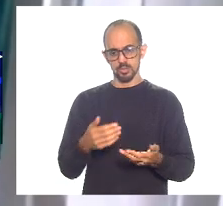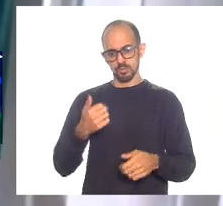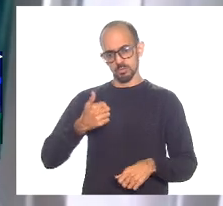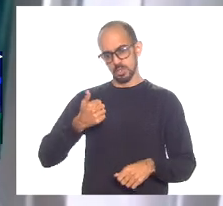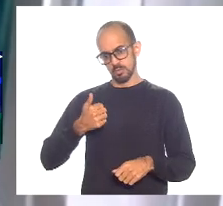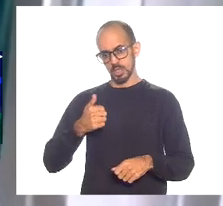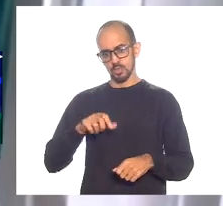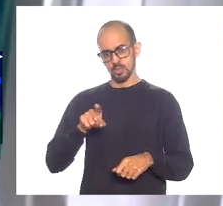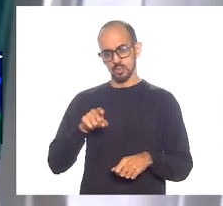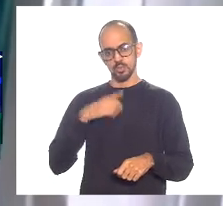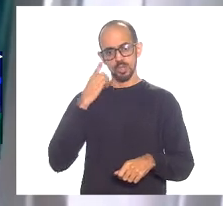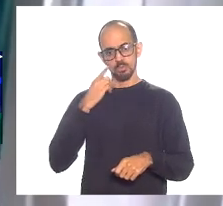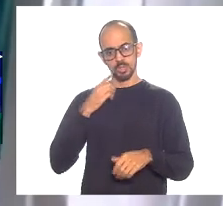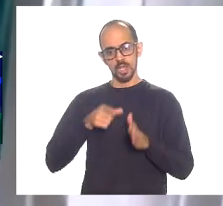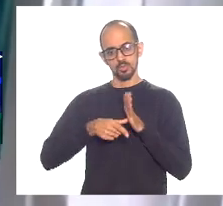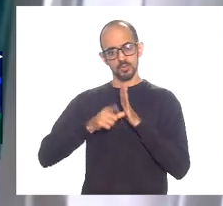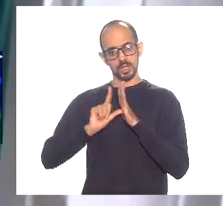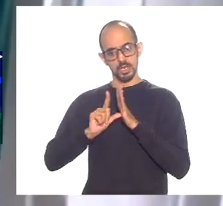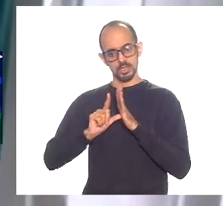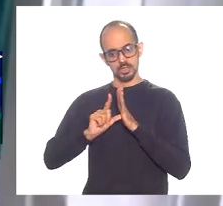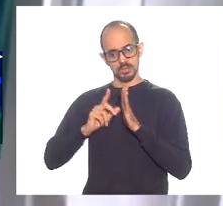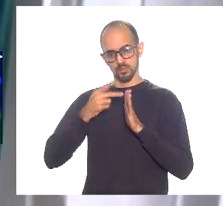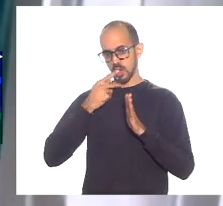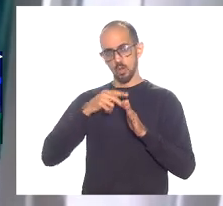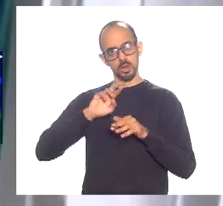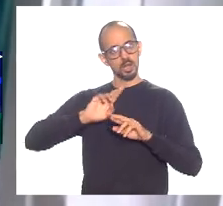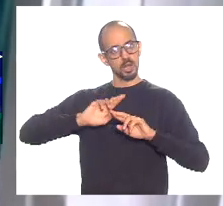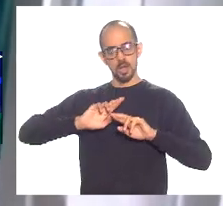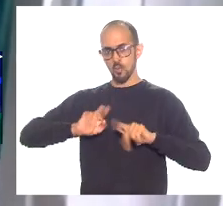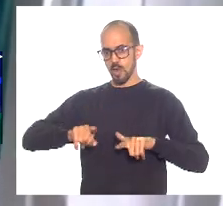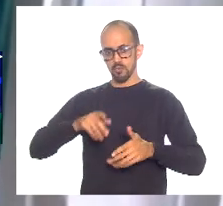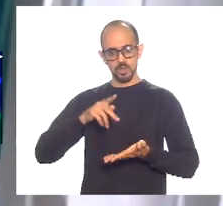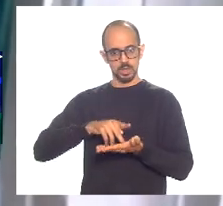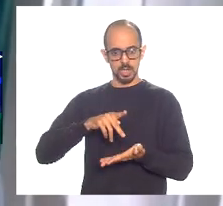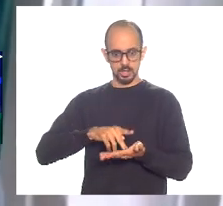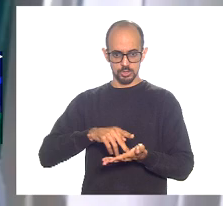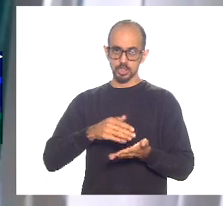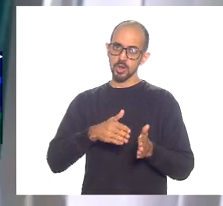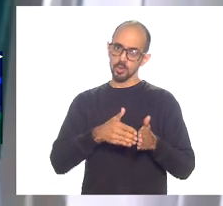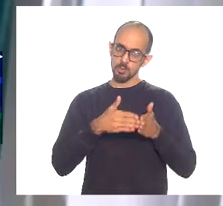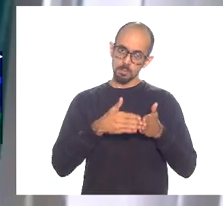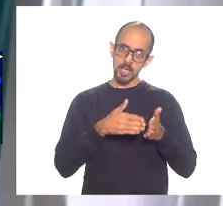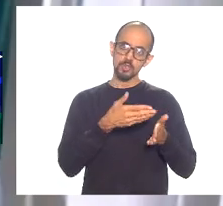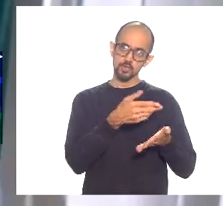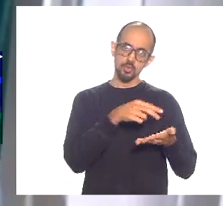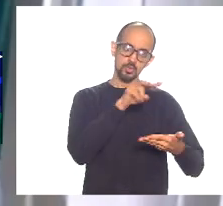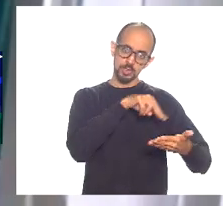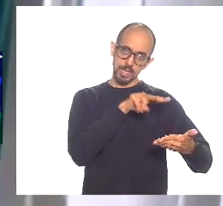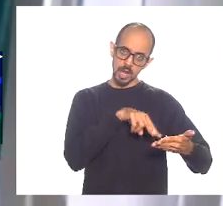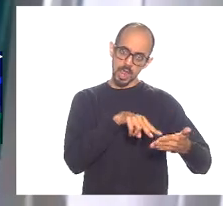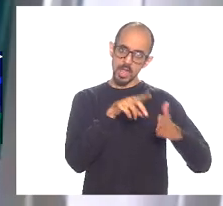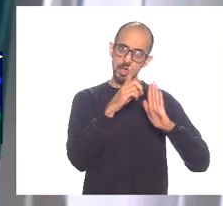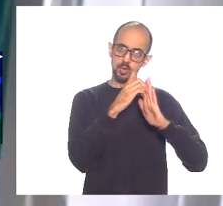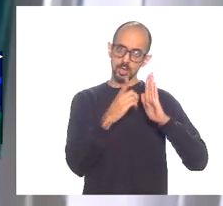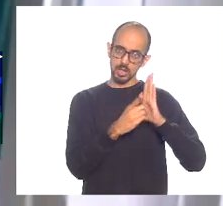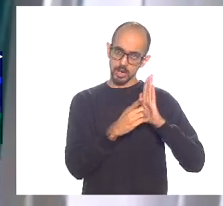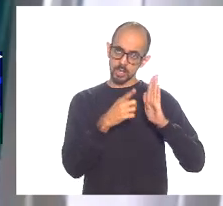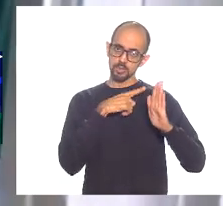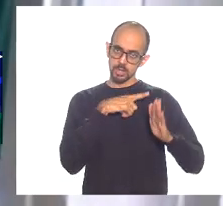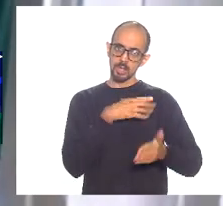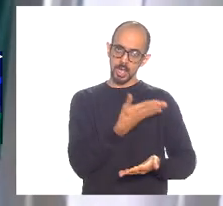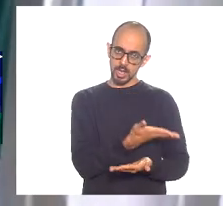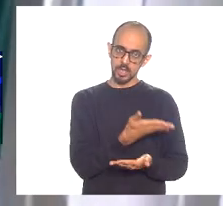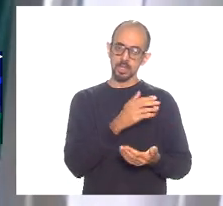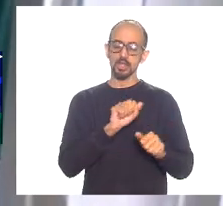que teve aí ontem de mim eu trouxe essa informação não é verdade eu convido o deputado que leia o decreto ou Releia isso Costa lá